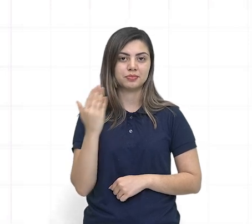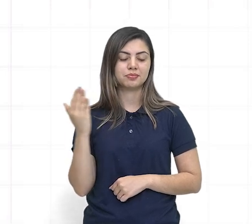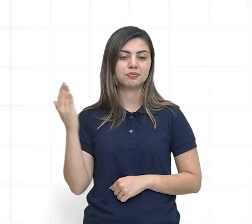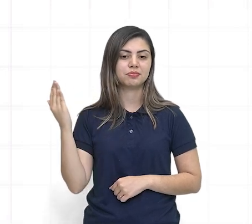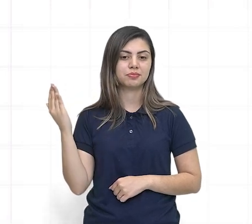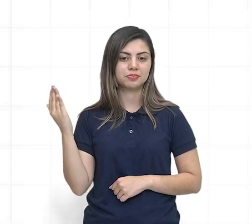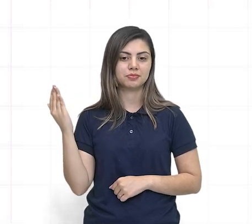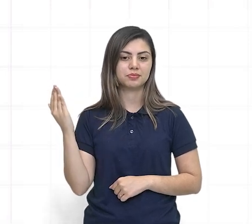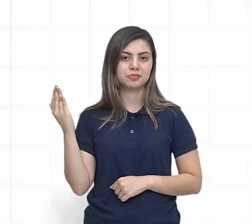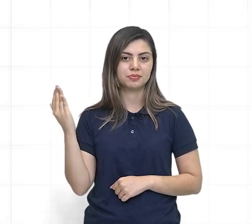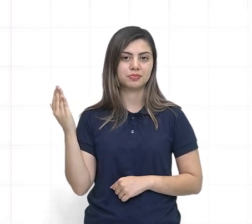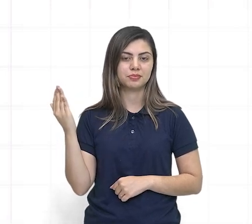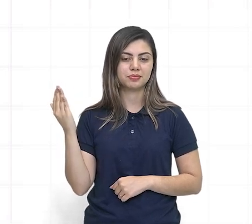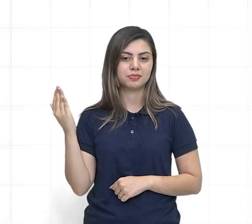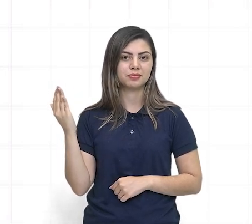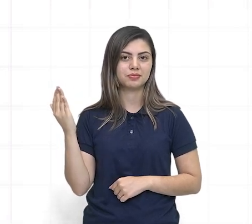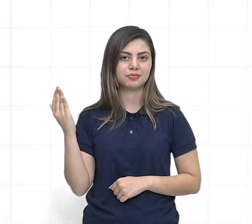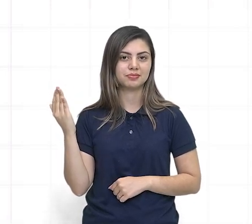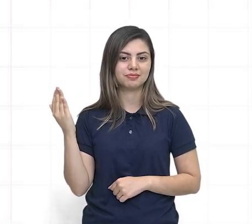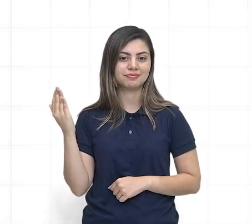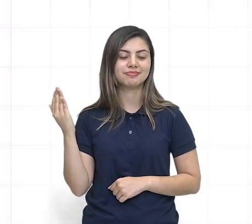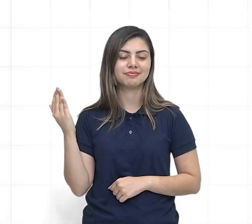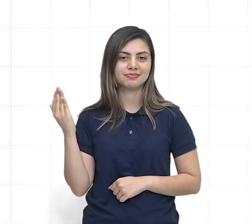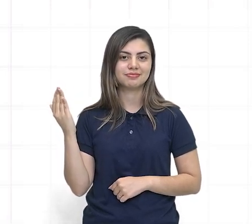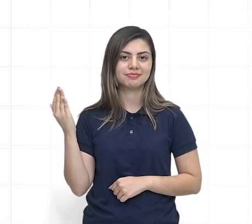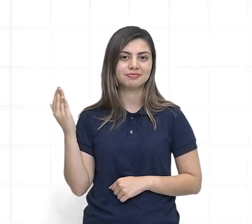11 lados, um decágono.